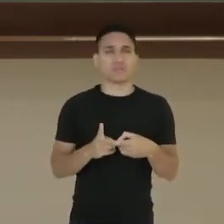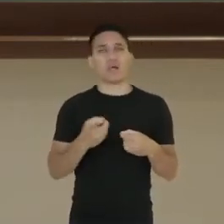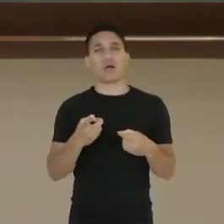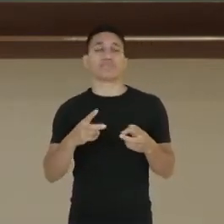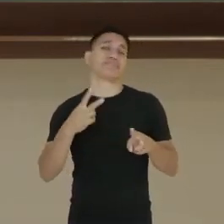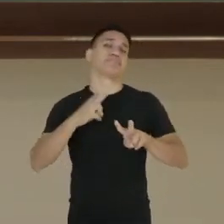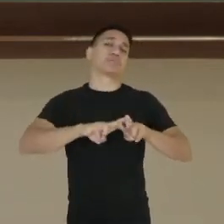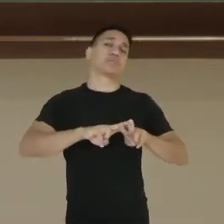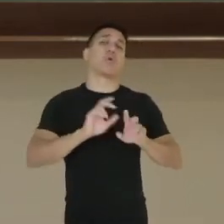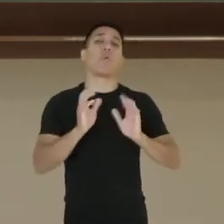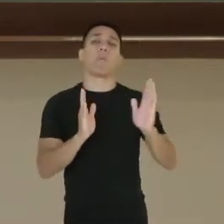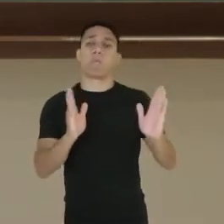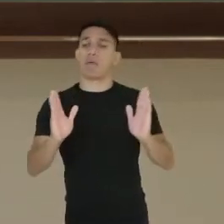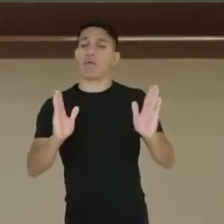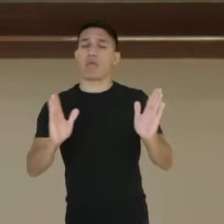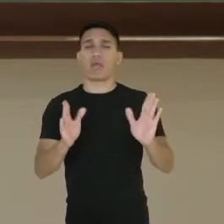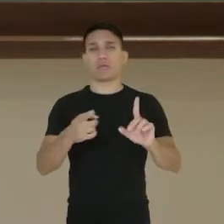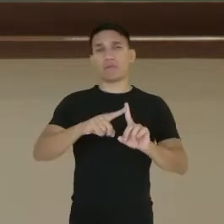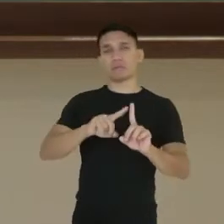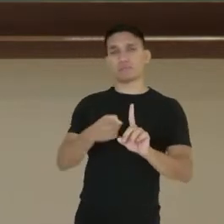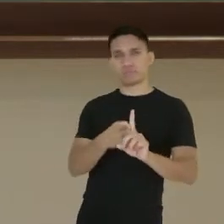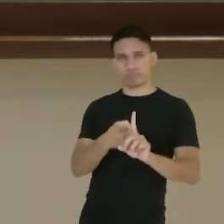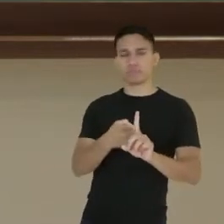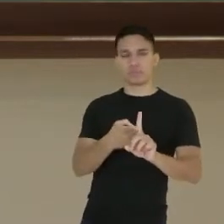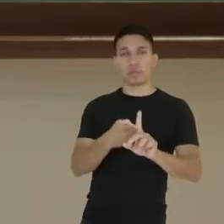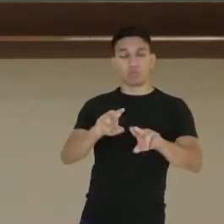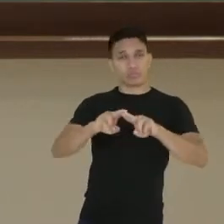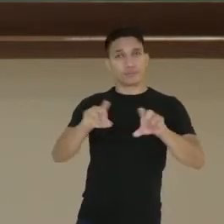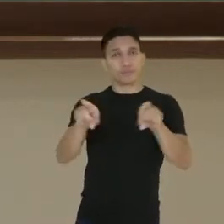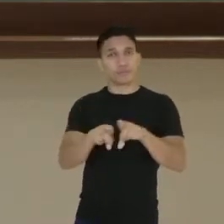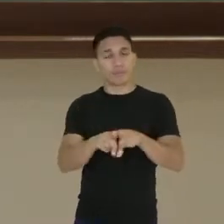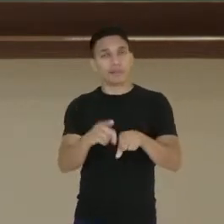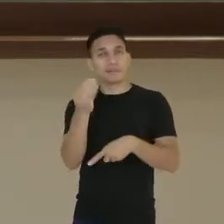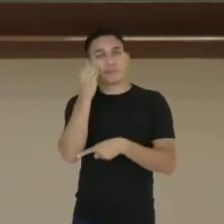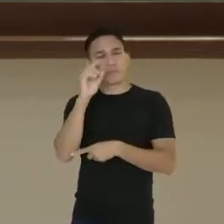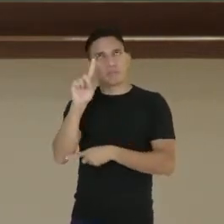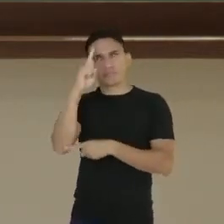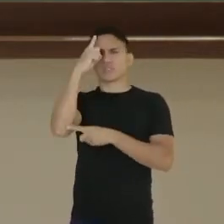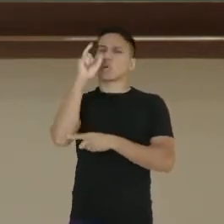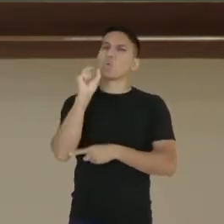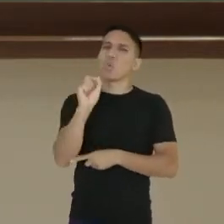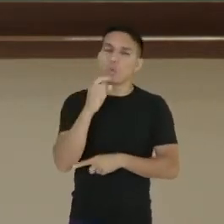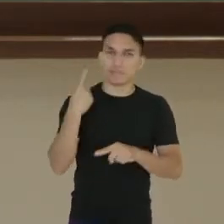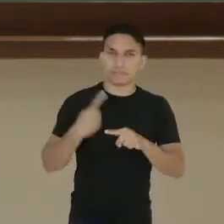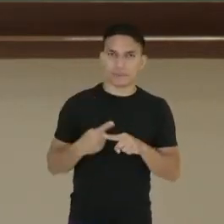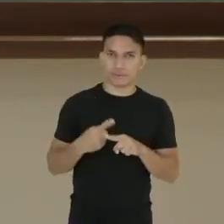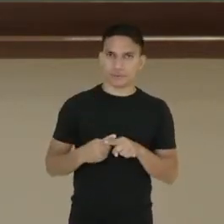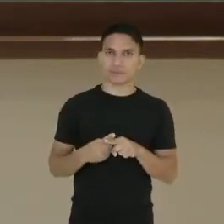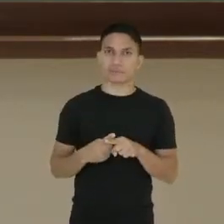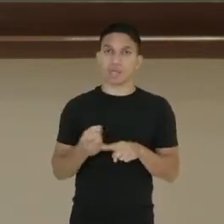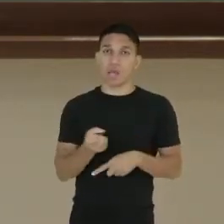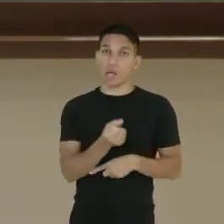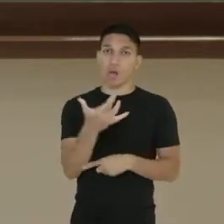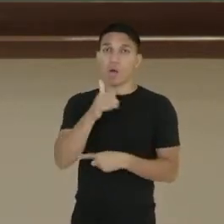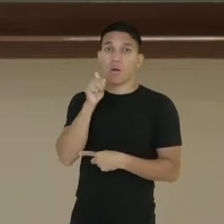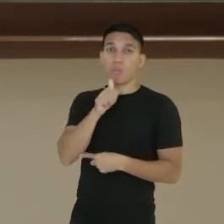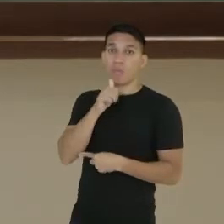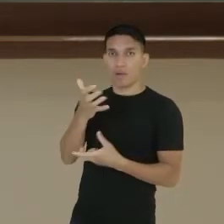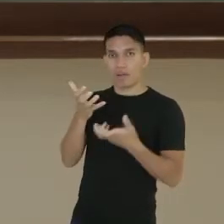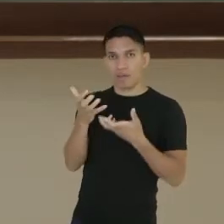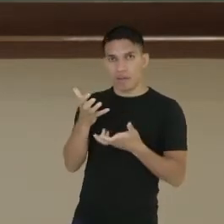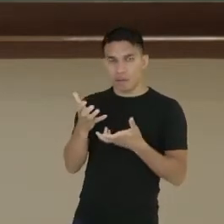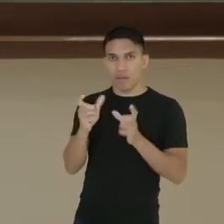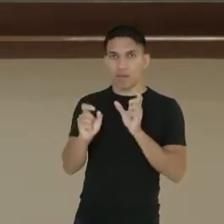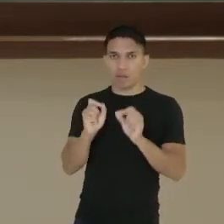à gestação, né? E também foi inventada porque algumas mulheres queriam